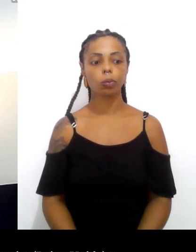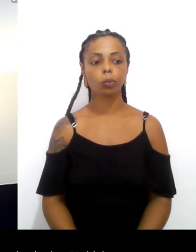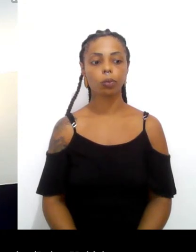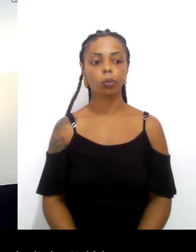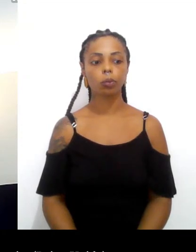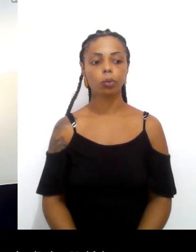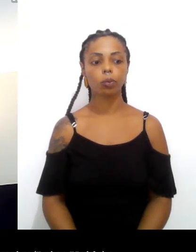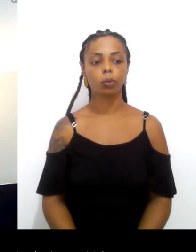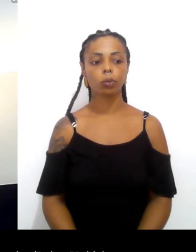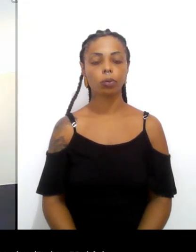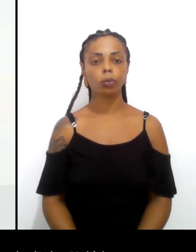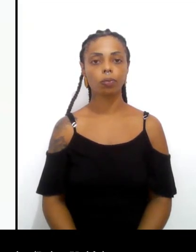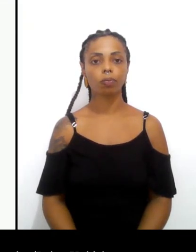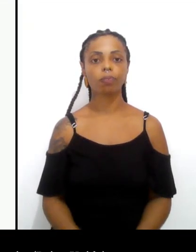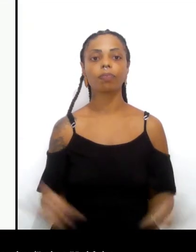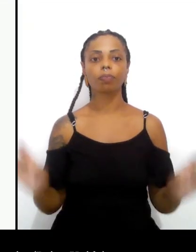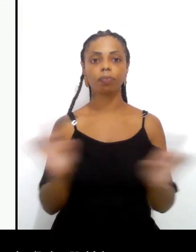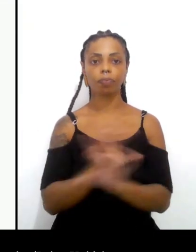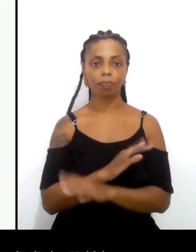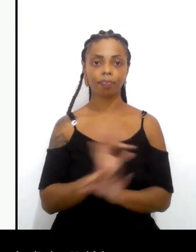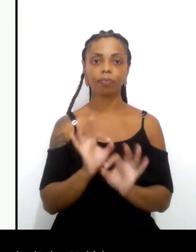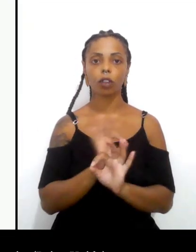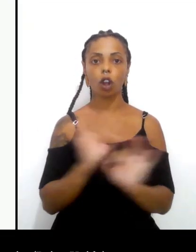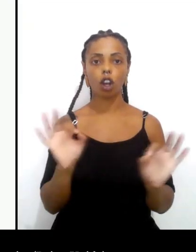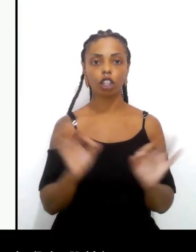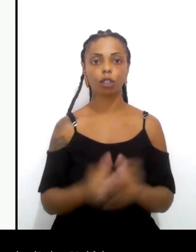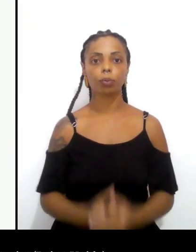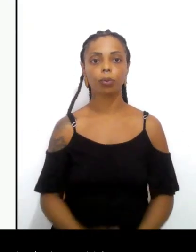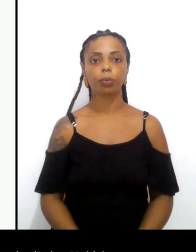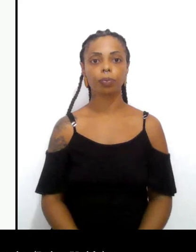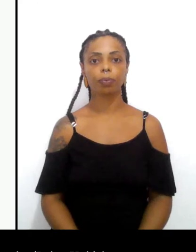é isso tá ótimo